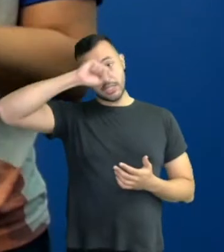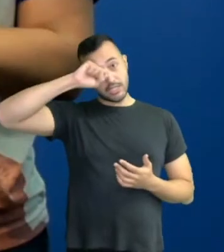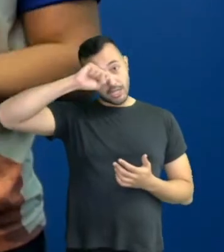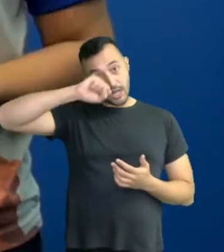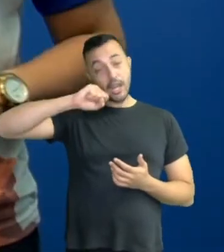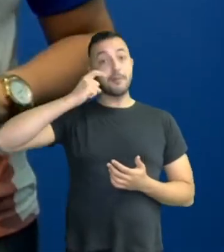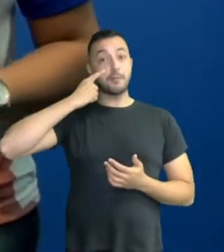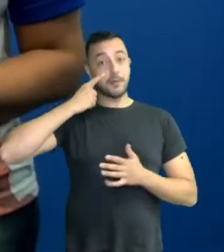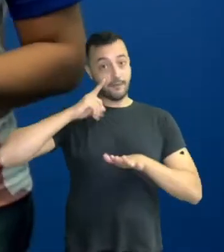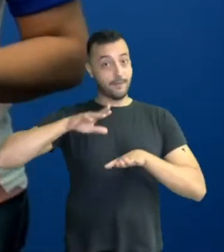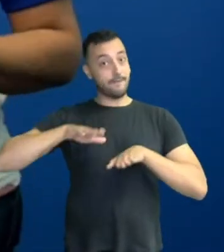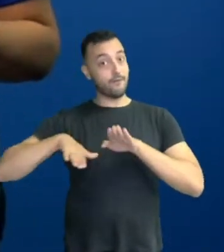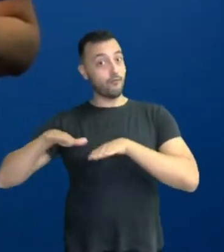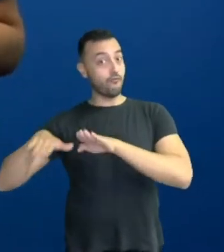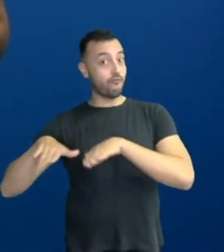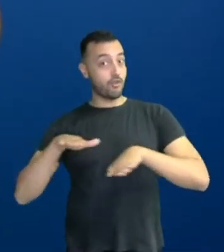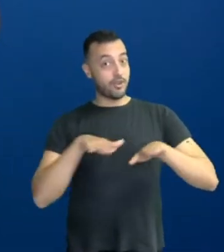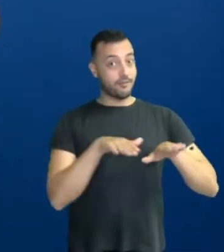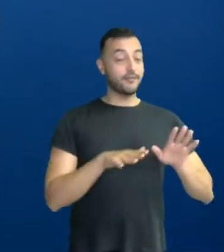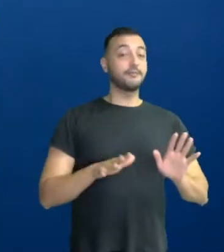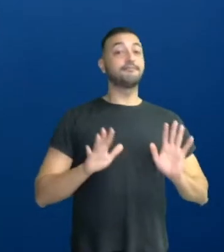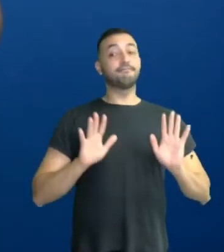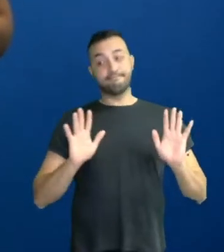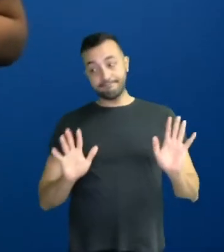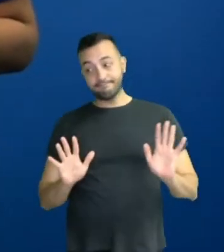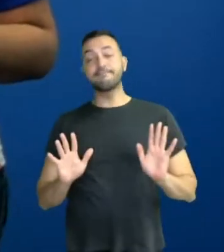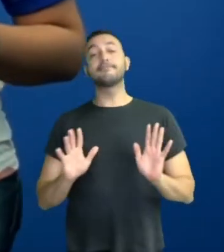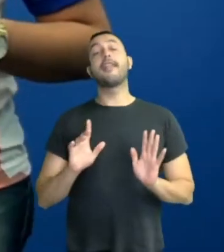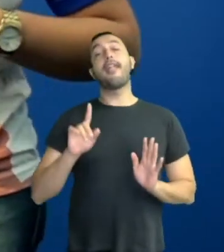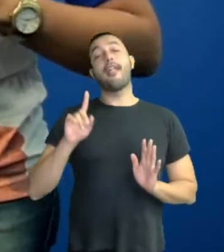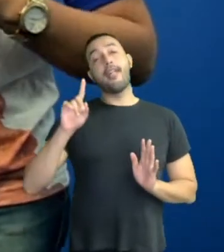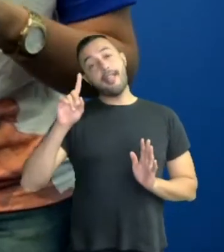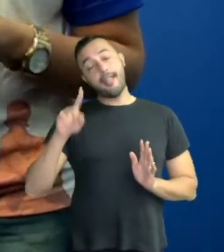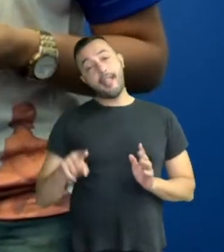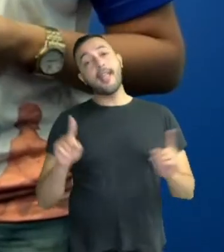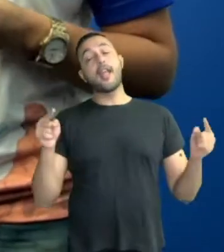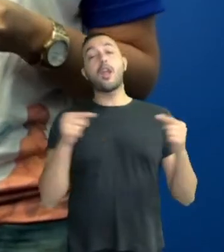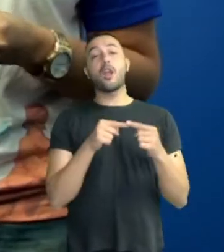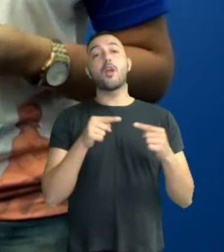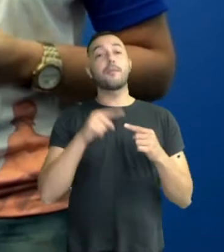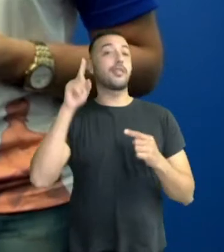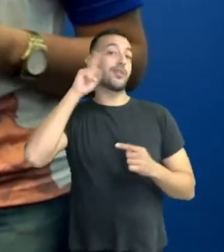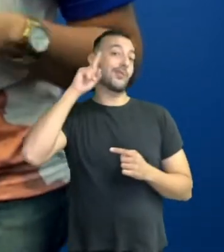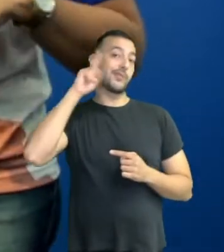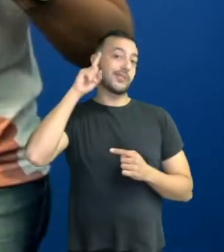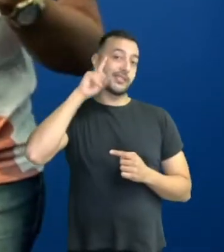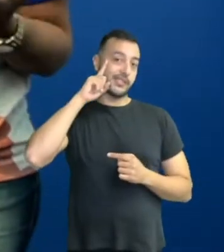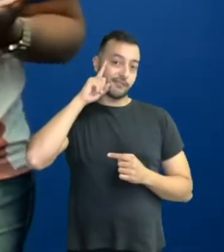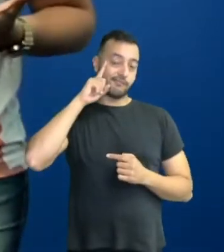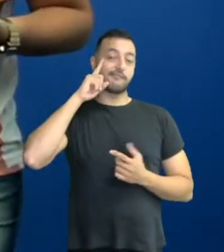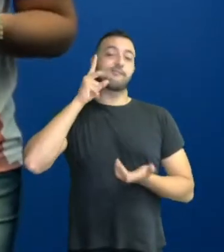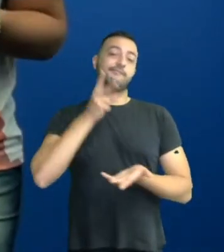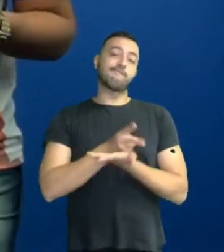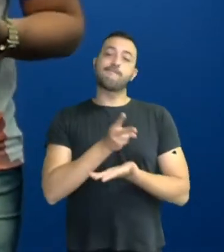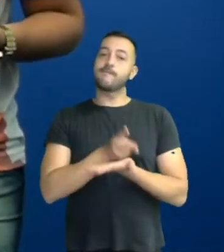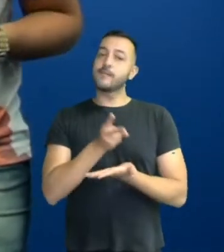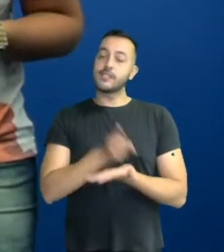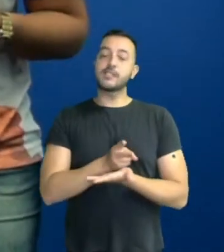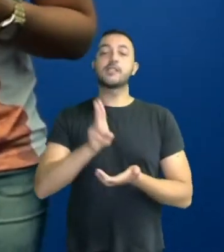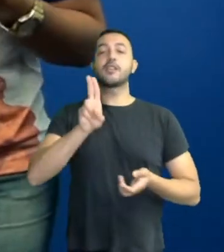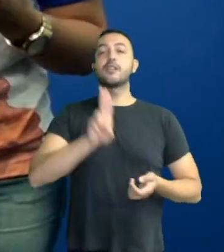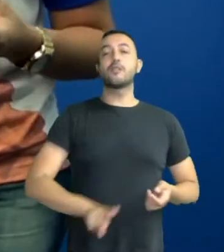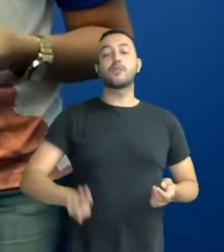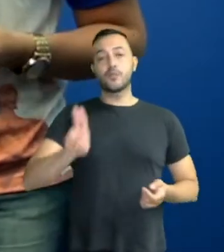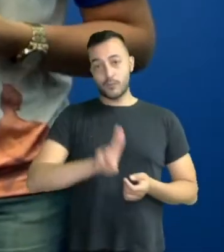a probabilidade, né? Probabilidade é um conteúdo também que está no nosso dia a dia. Sempre nós estamos